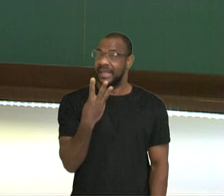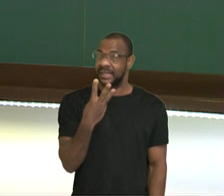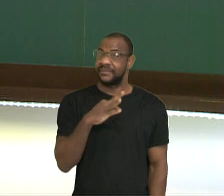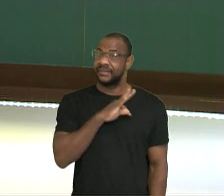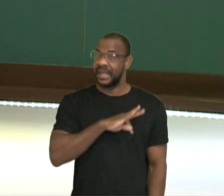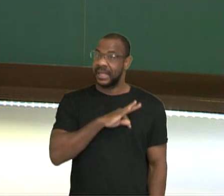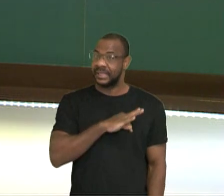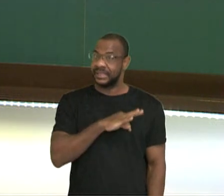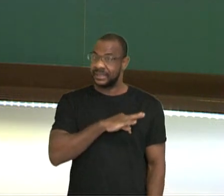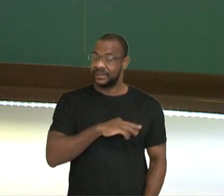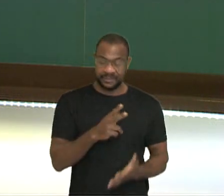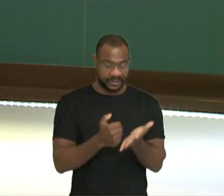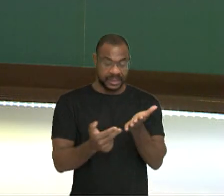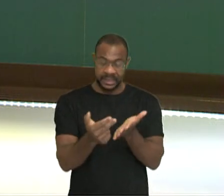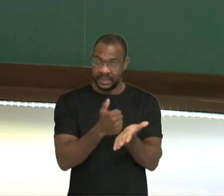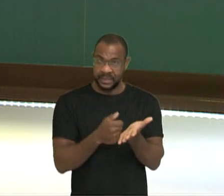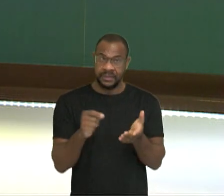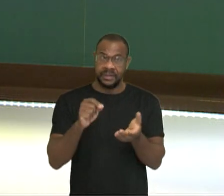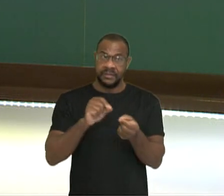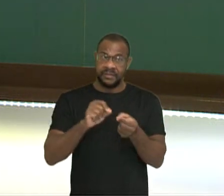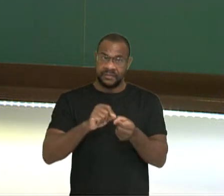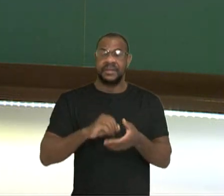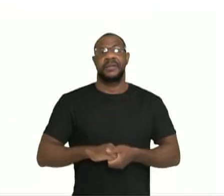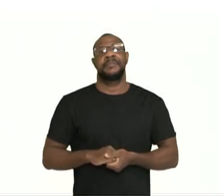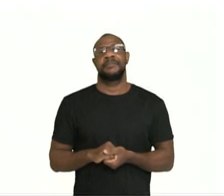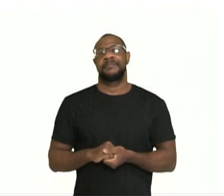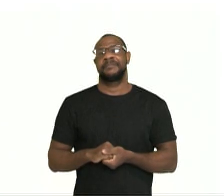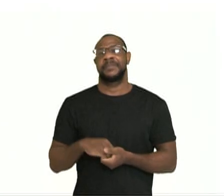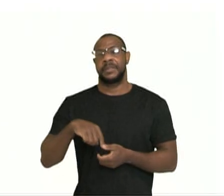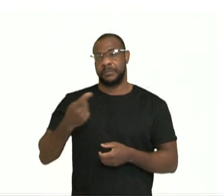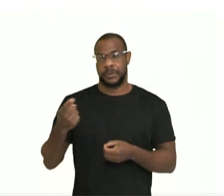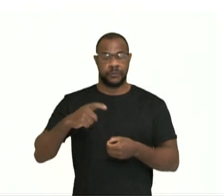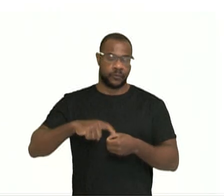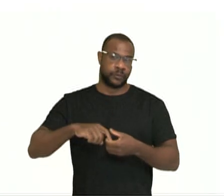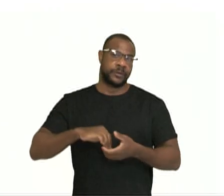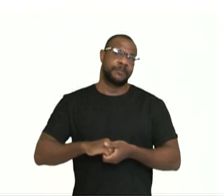nessa aula, tá bom? E boa criação. Daqui a pouco eu tô de volta.